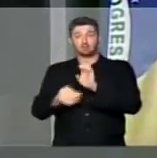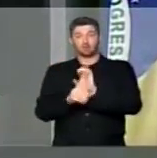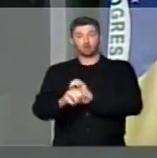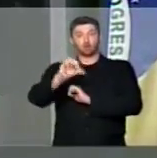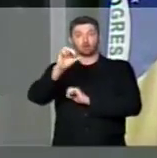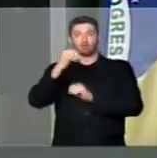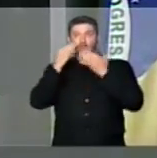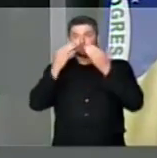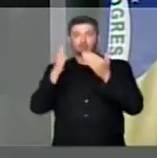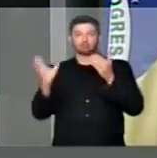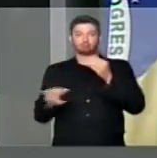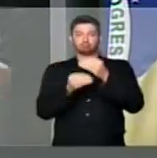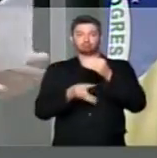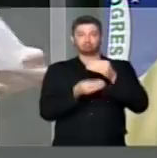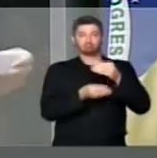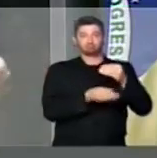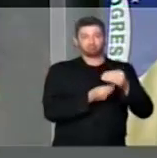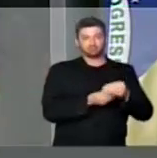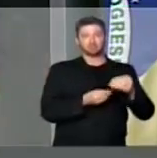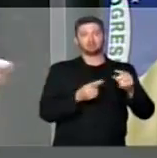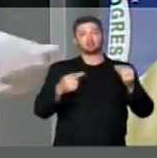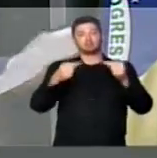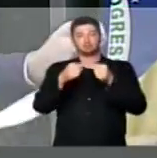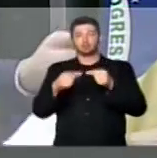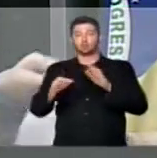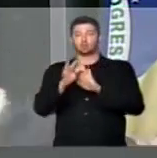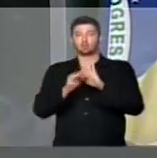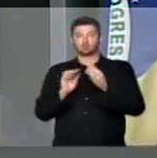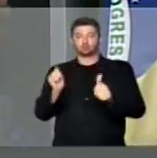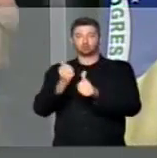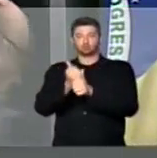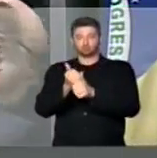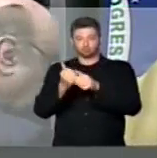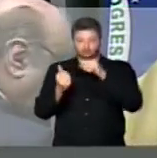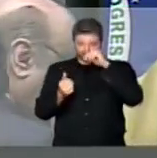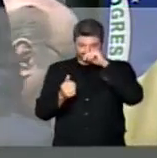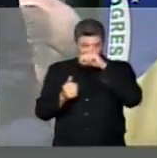emendas a ele apresentadas na forma do substitutivo em anexo.